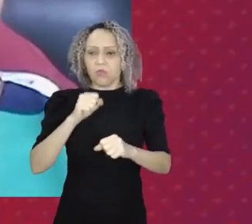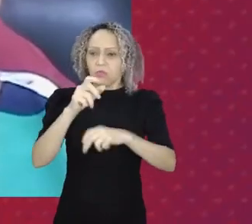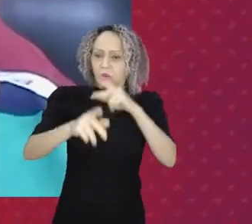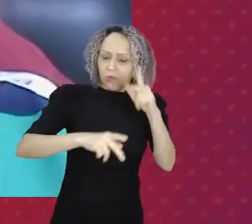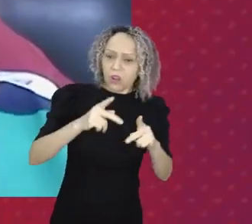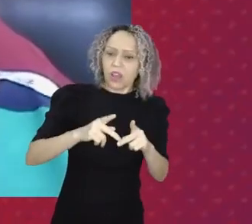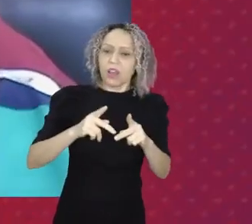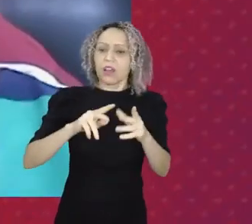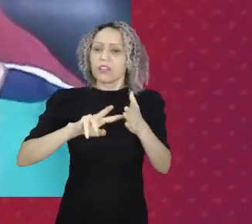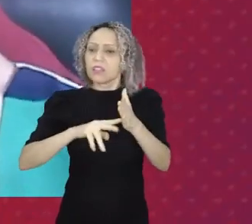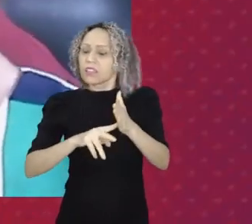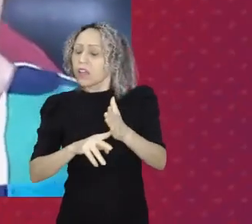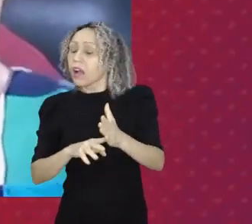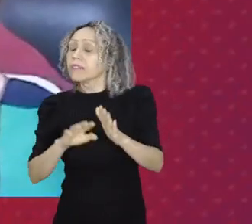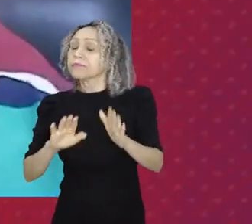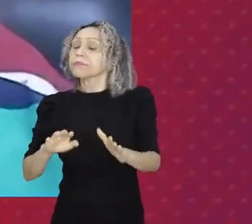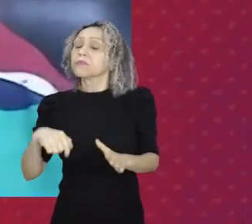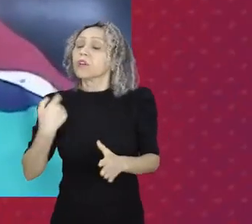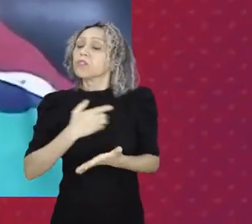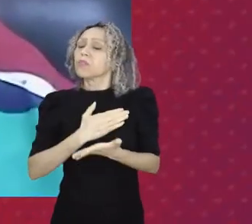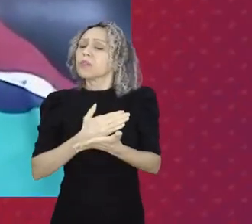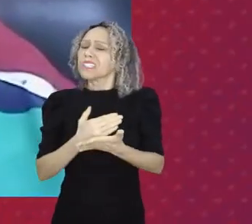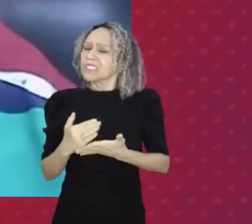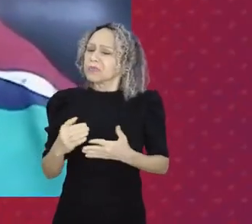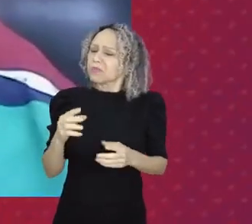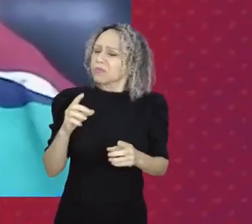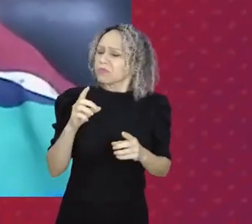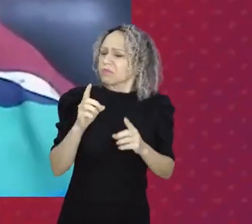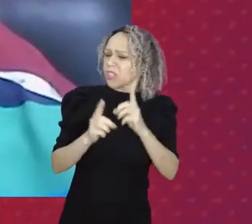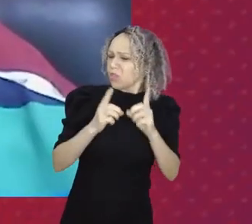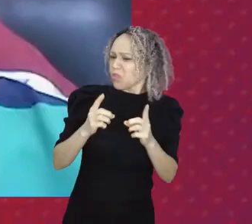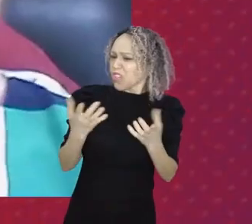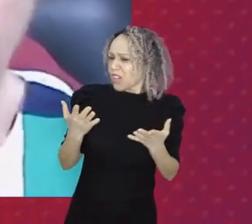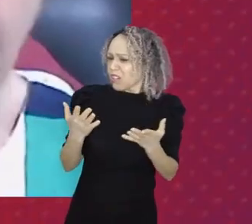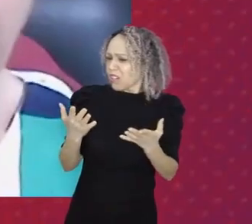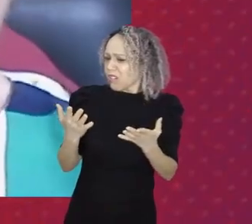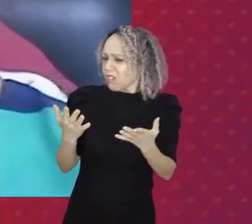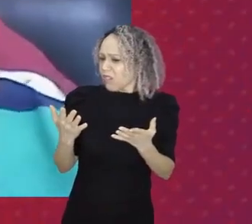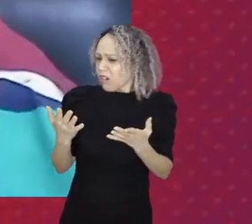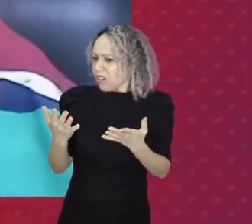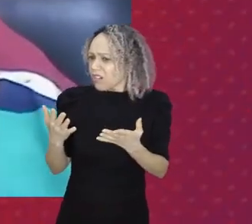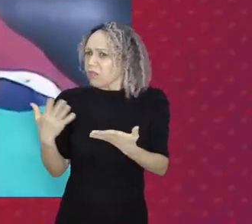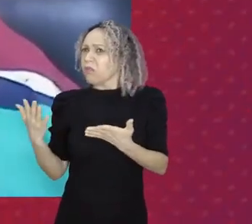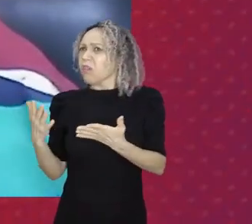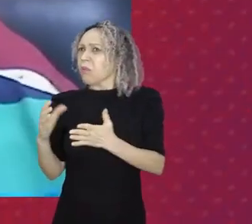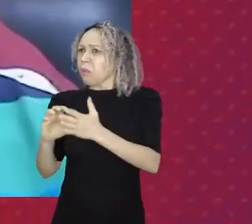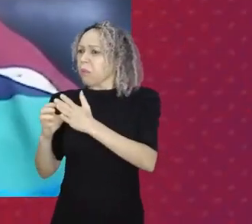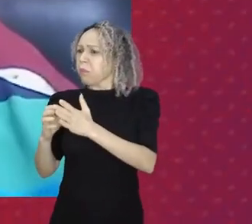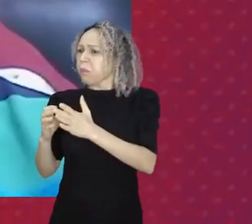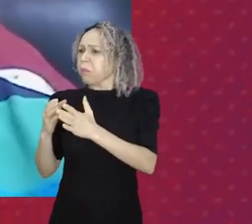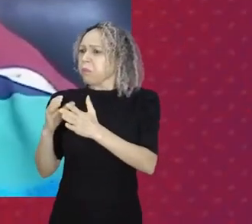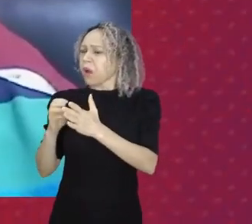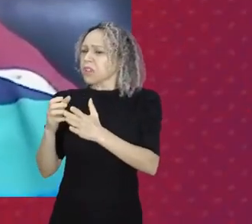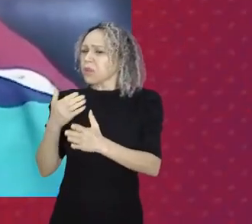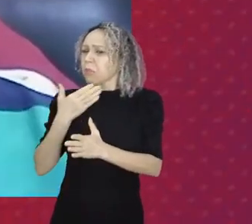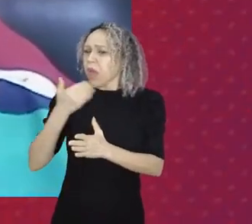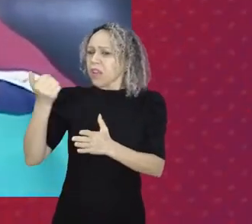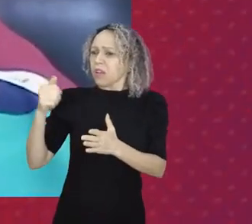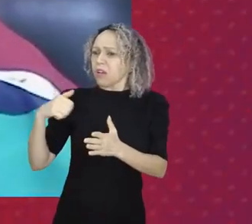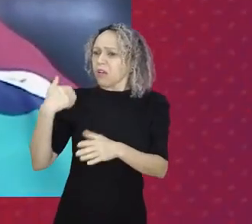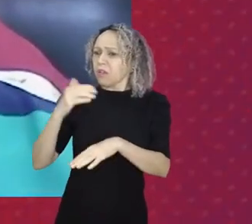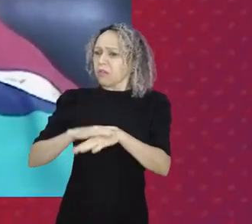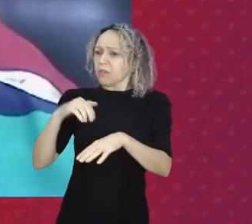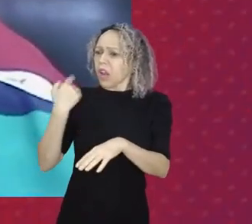começamos a discutir qual era o melhor partido para nós. Era fortalecer o MDB ou era criar um